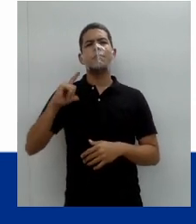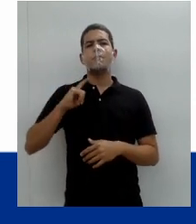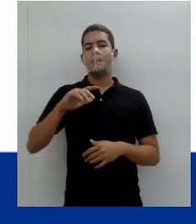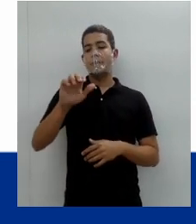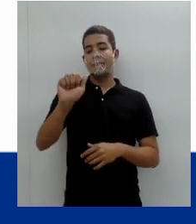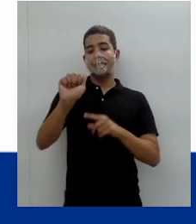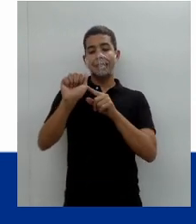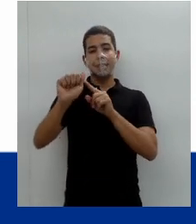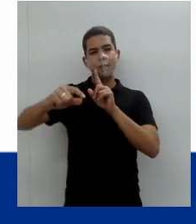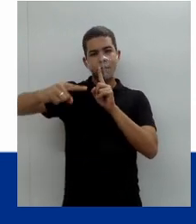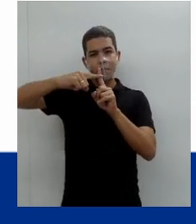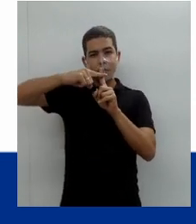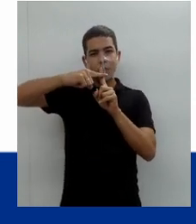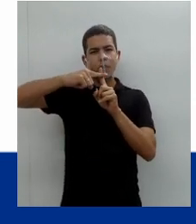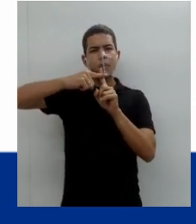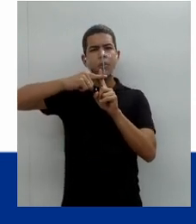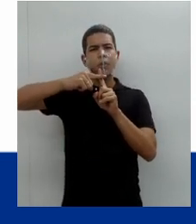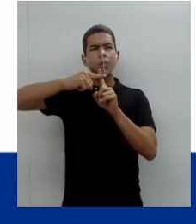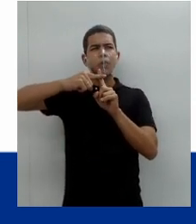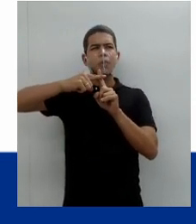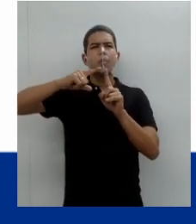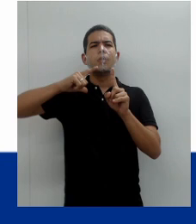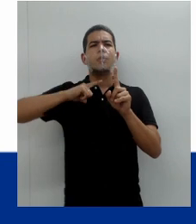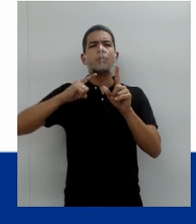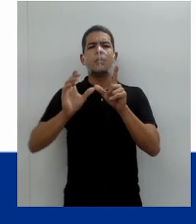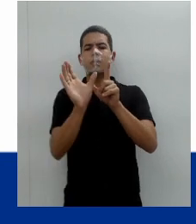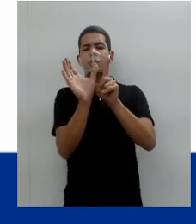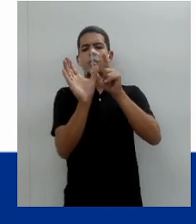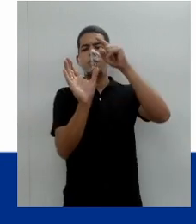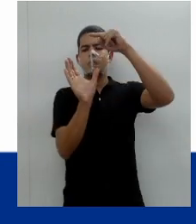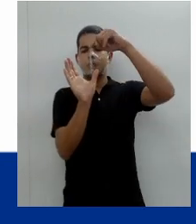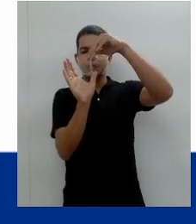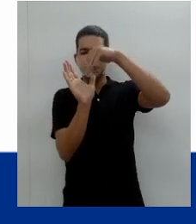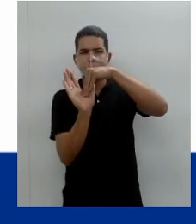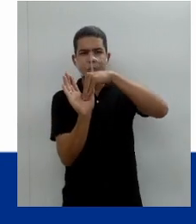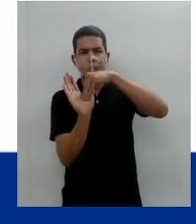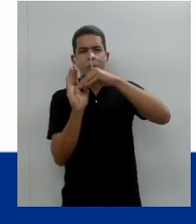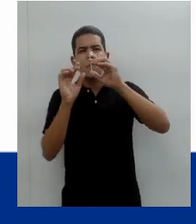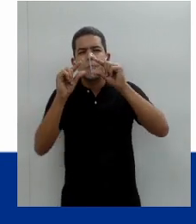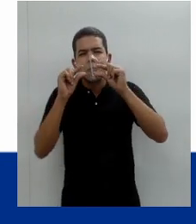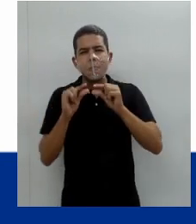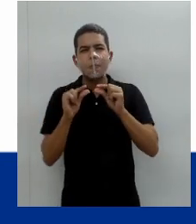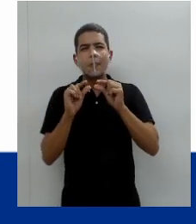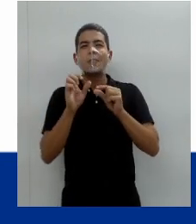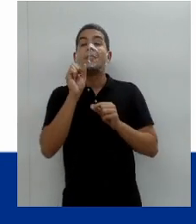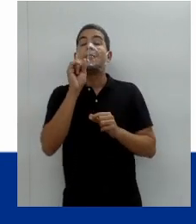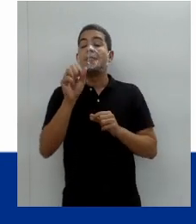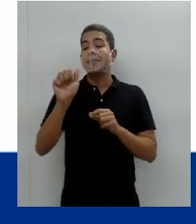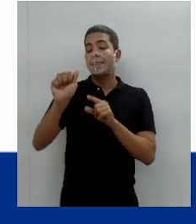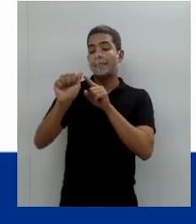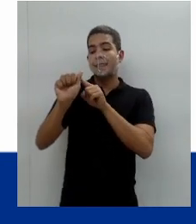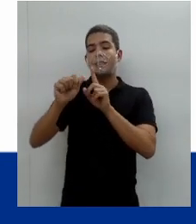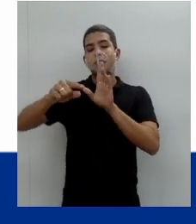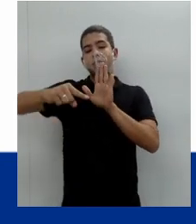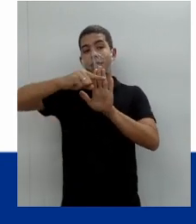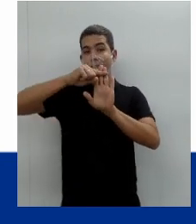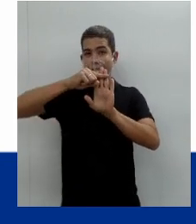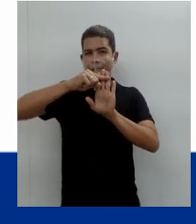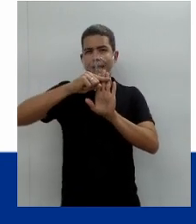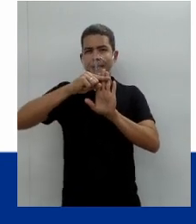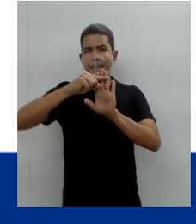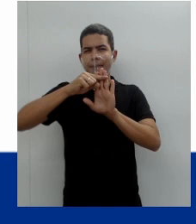é positivo, o vértice será o ponto de mínimo da função. E quando o coeficiente A é